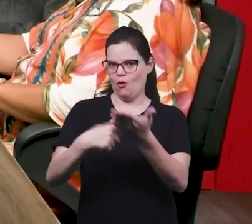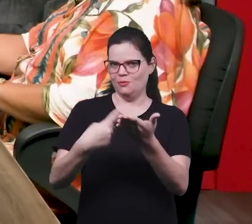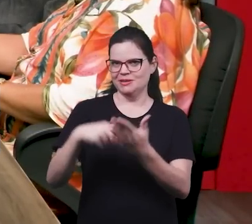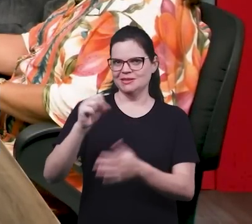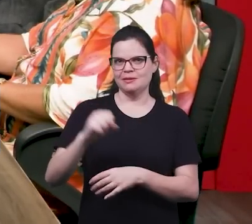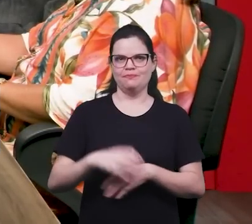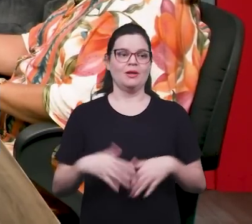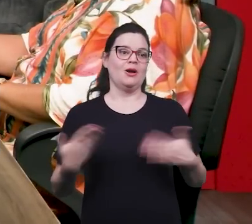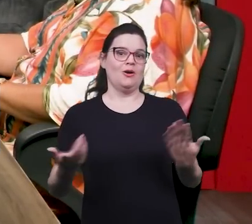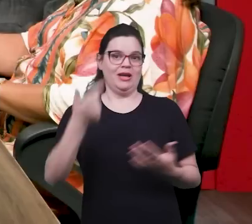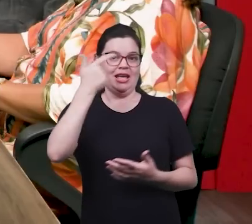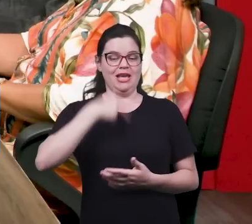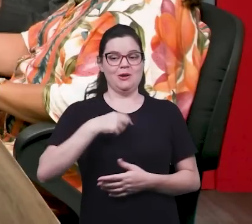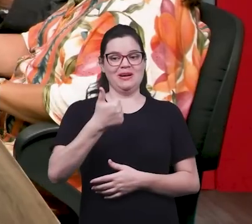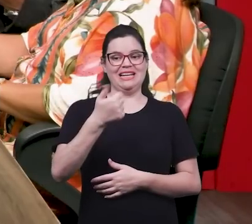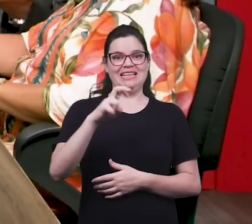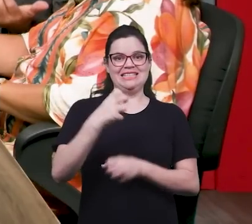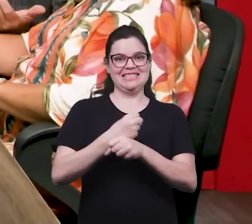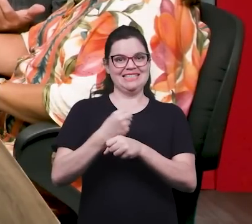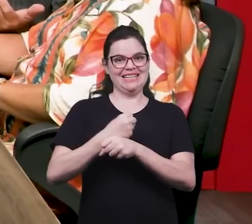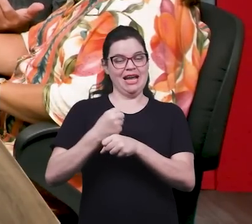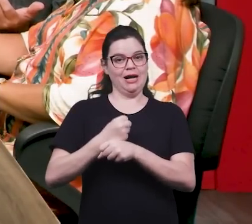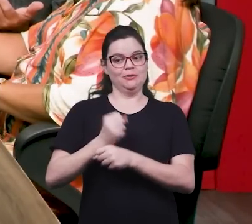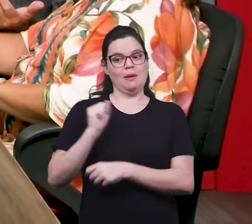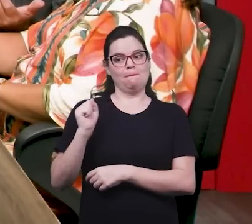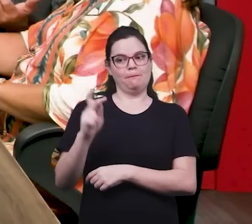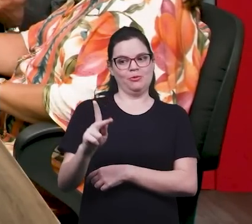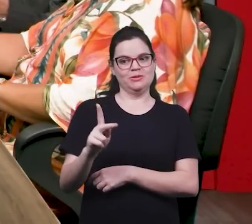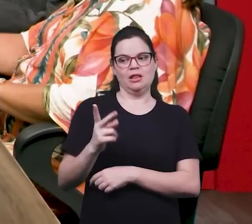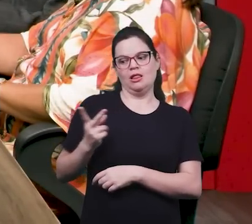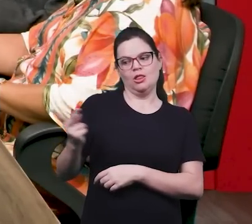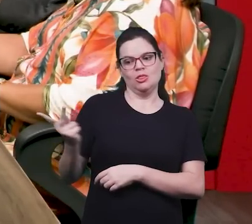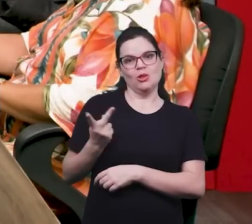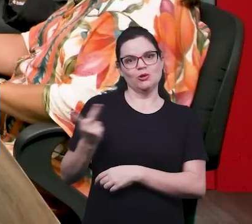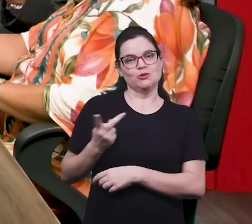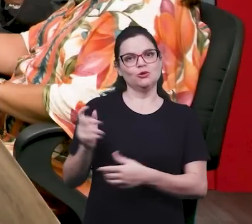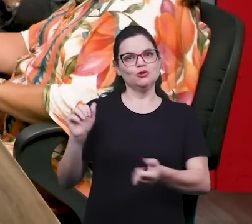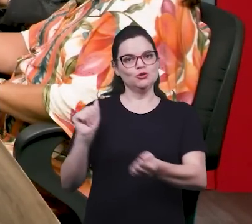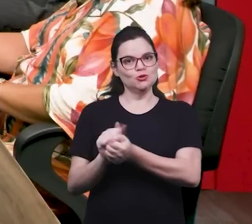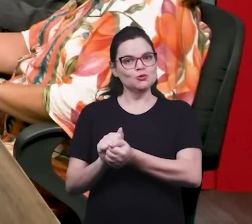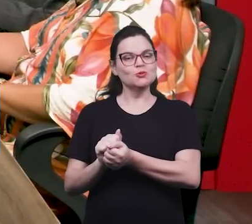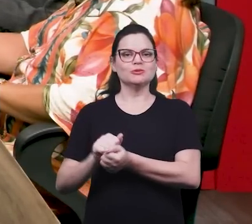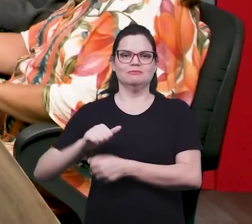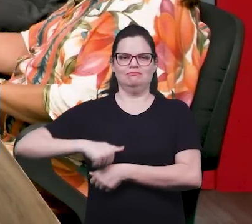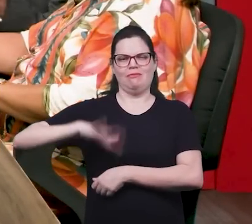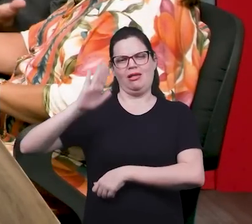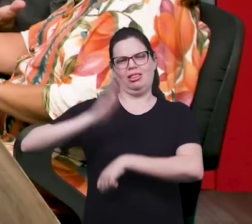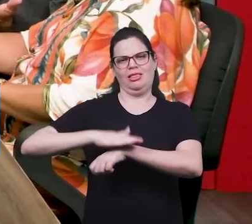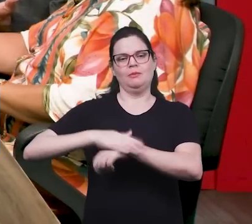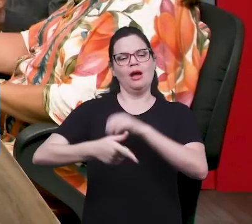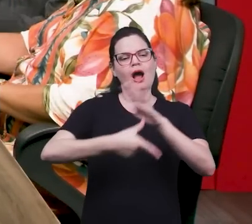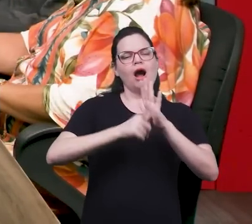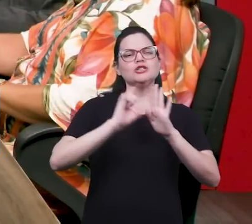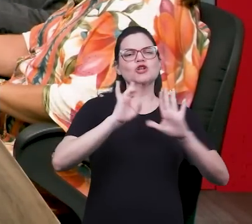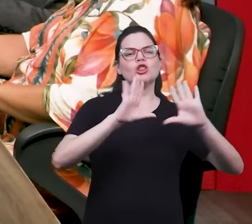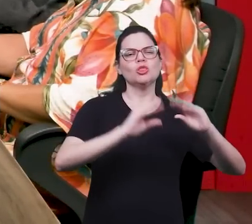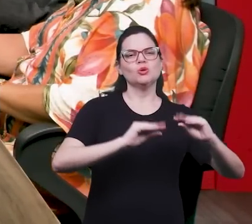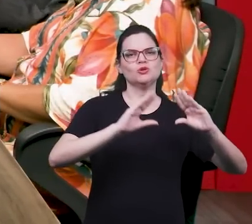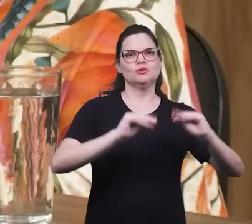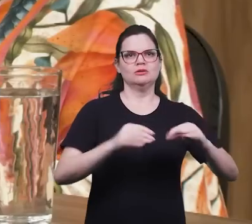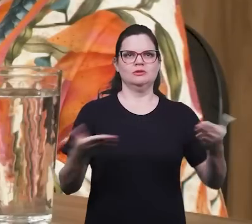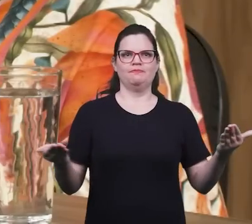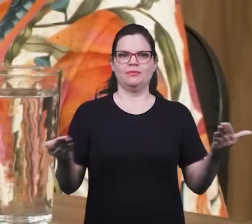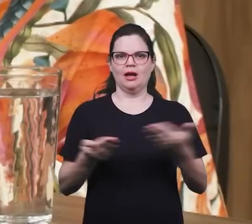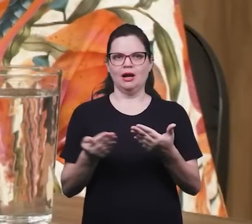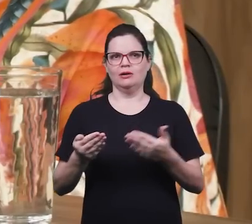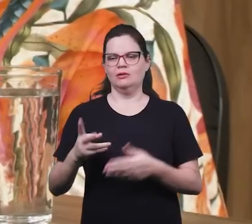Eu estou com 15 anos de aposentado, convivendo mais tempo com ela, né? Porque antes eu só convivia com ela à noite. Trabalhava de dia e convivia à noite. Agora tenho o